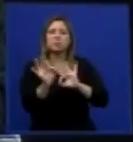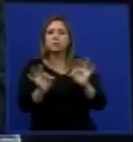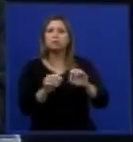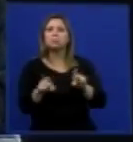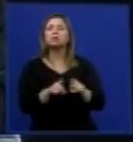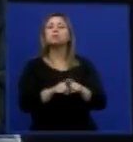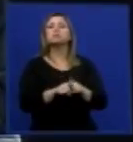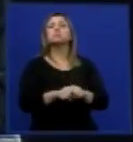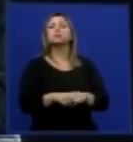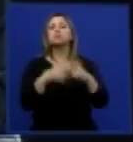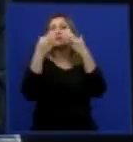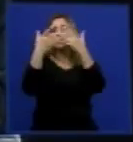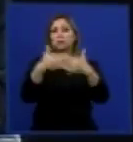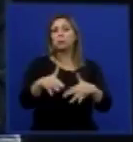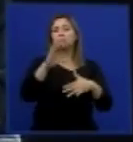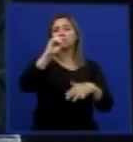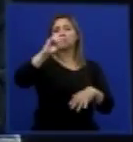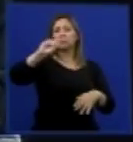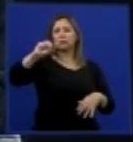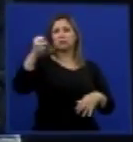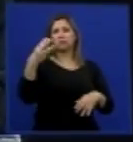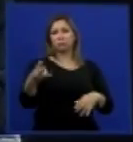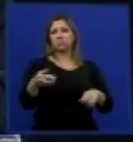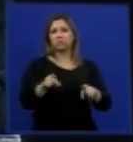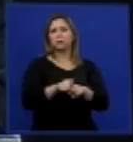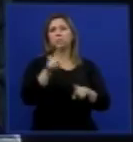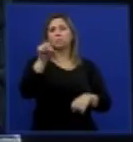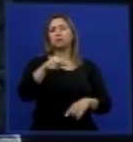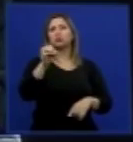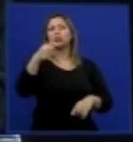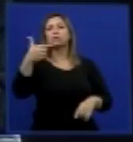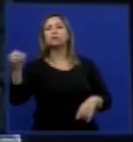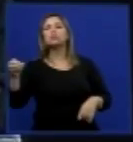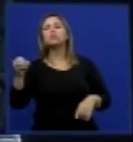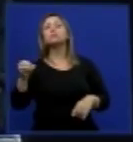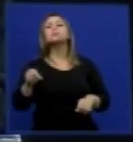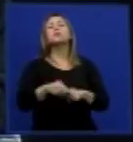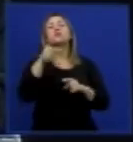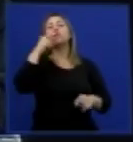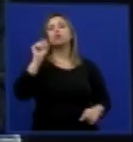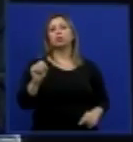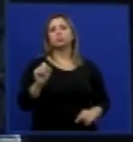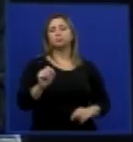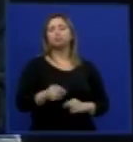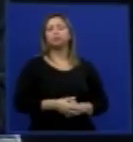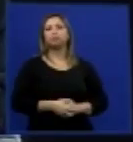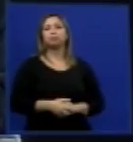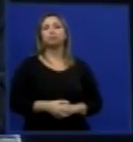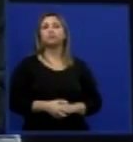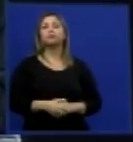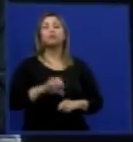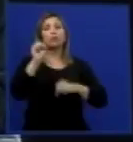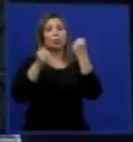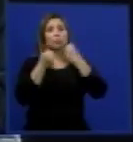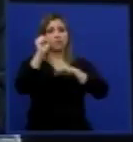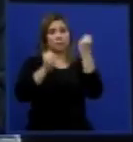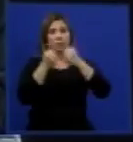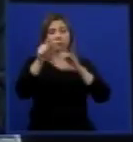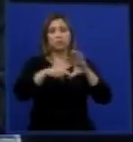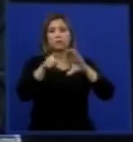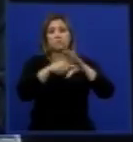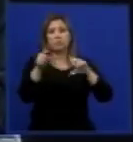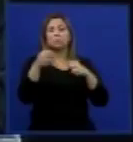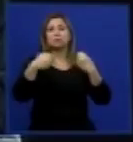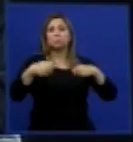o em sua nota técnica 083 de 3 de10 de2000 assim se pronunciou abro aspas a indústria Nacional de reforma de